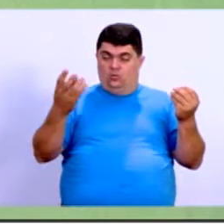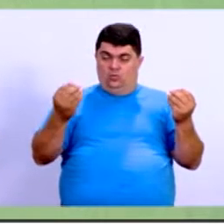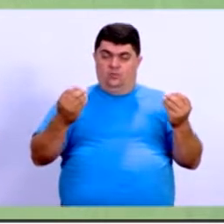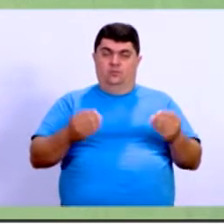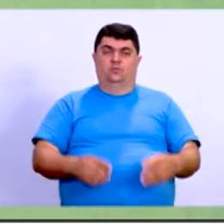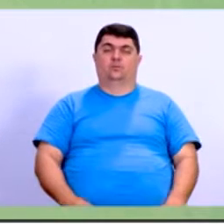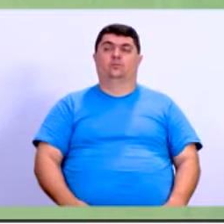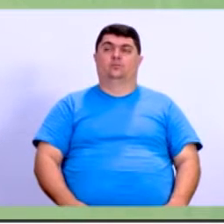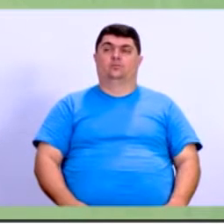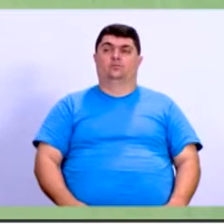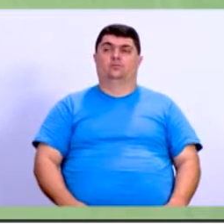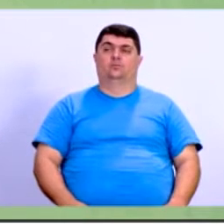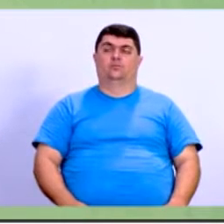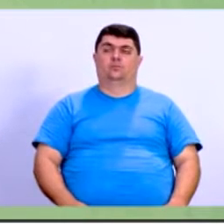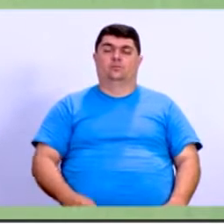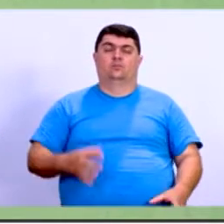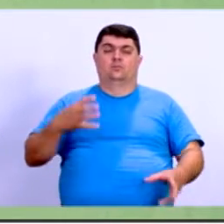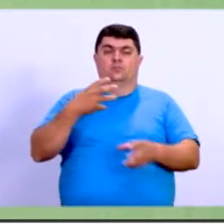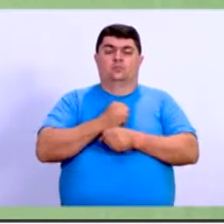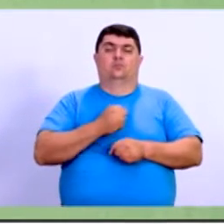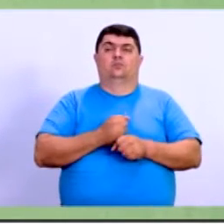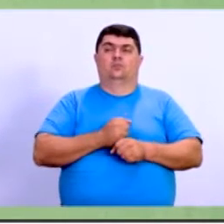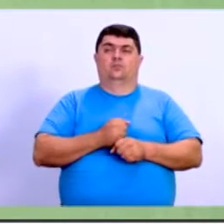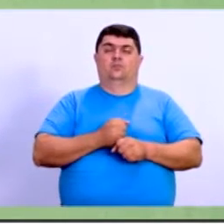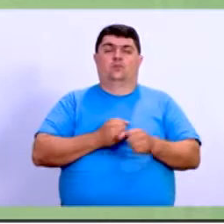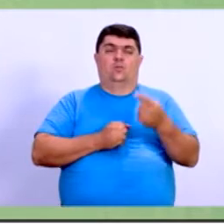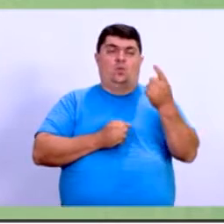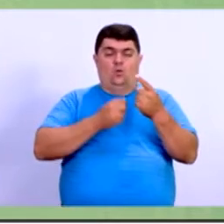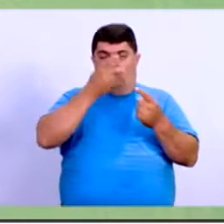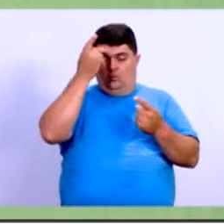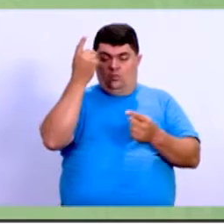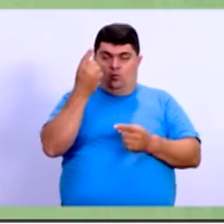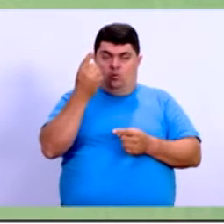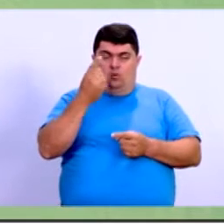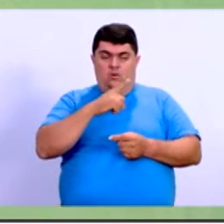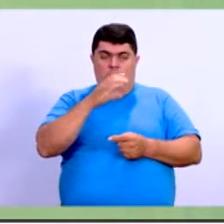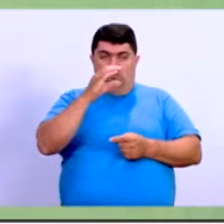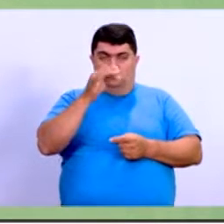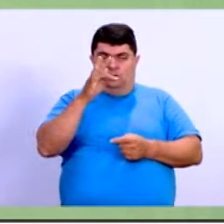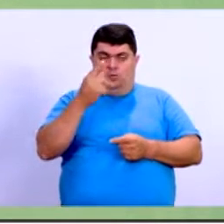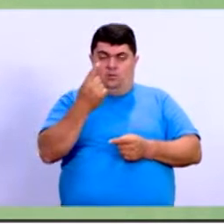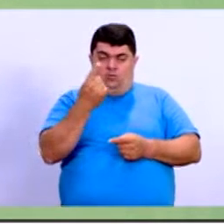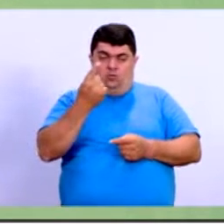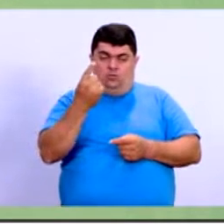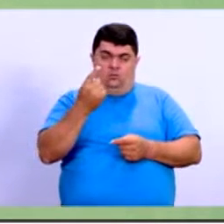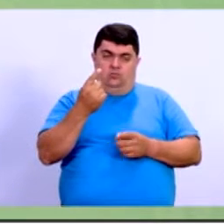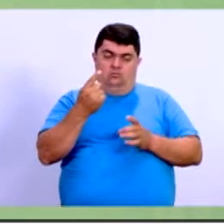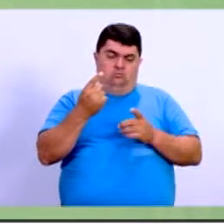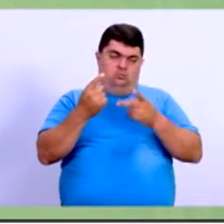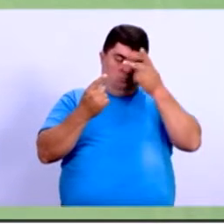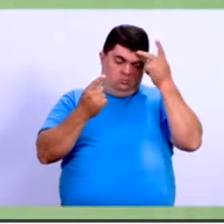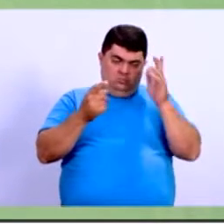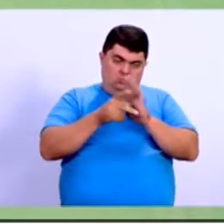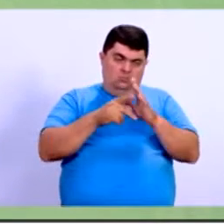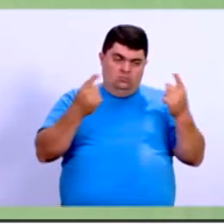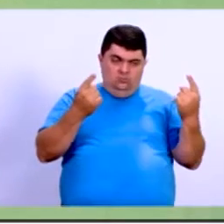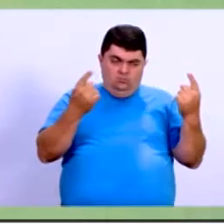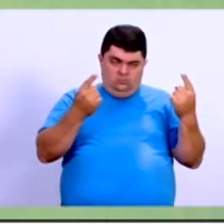muitos. Revendo, um funcionário possui um CPF só pode ser de um